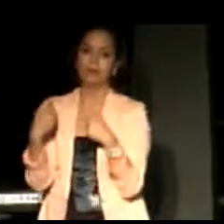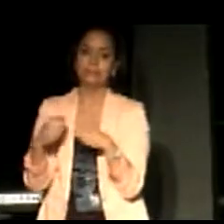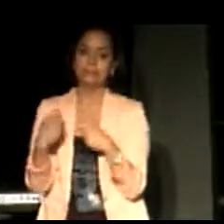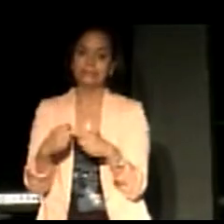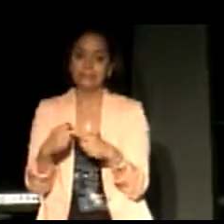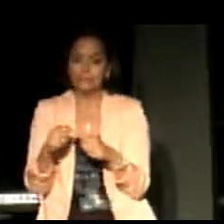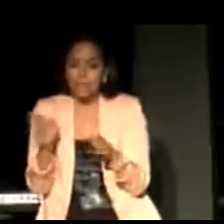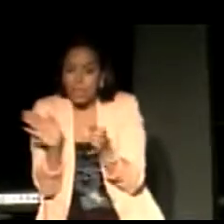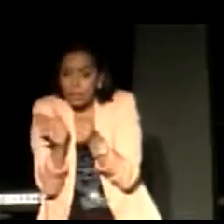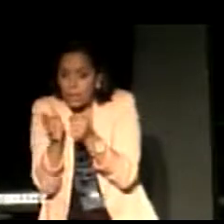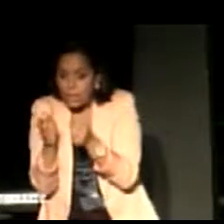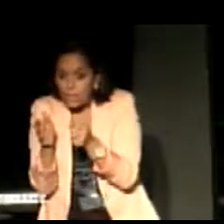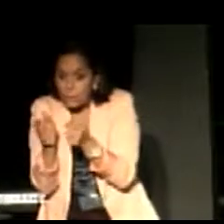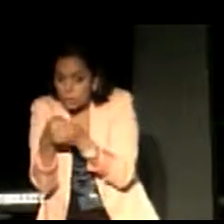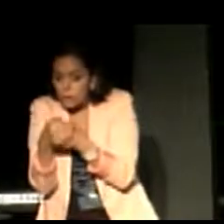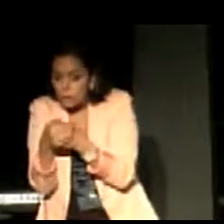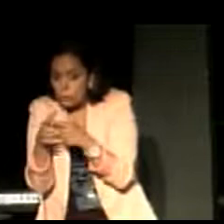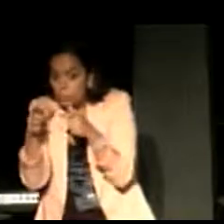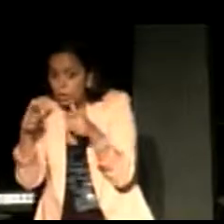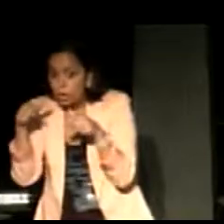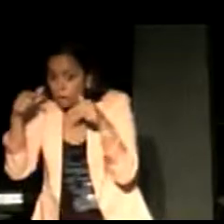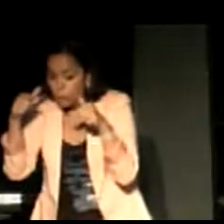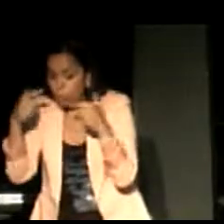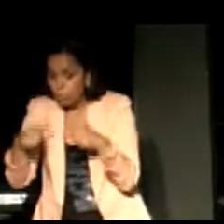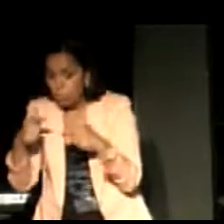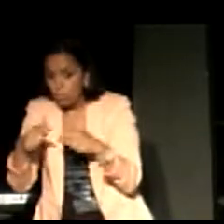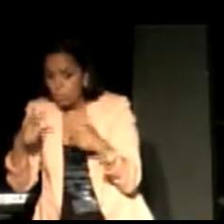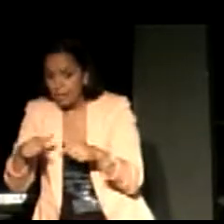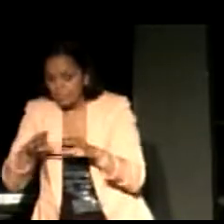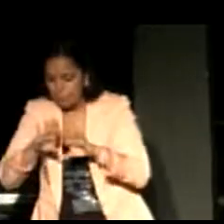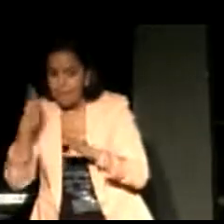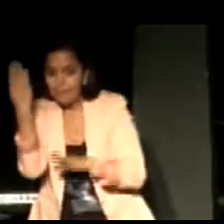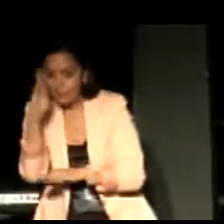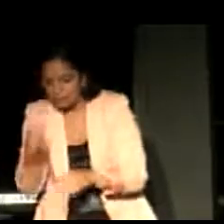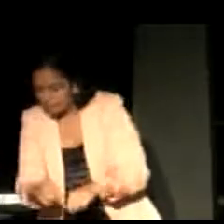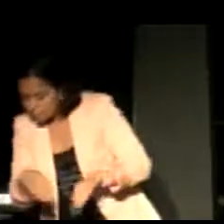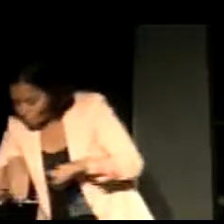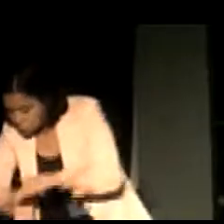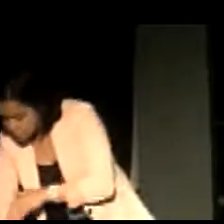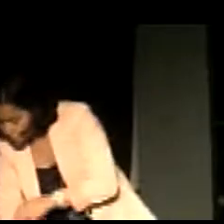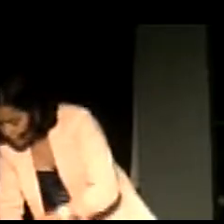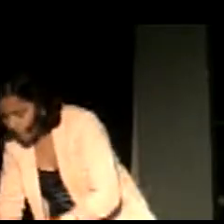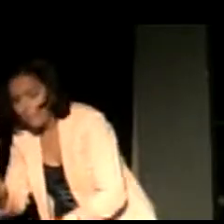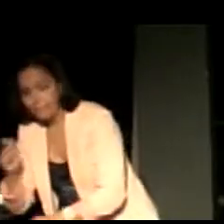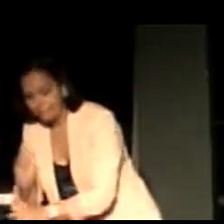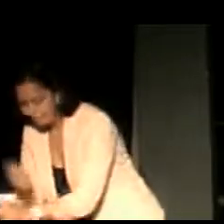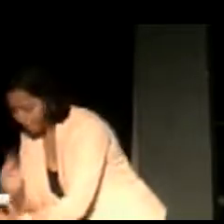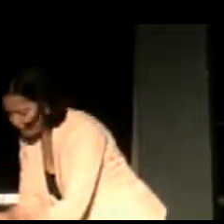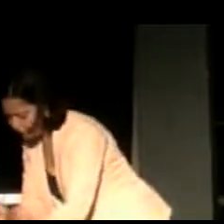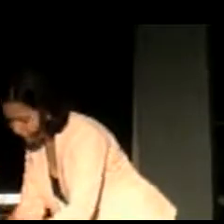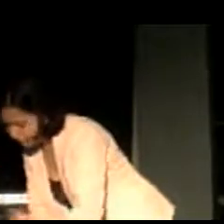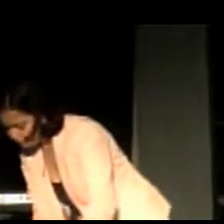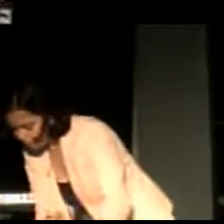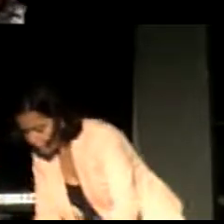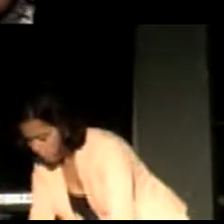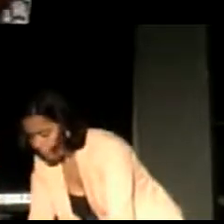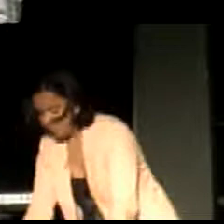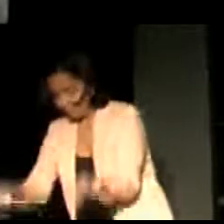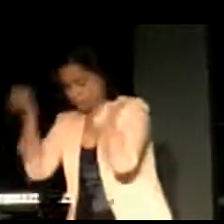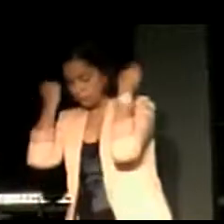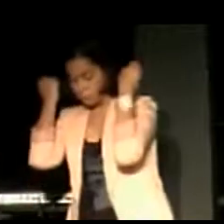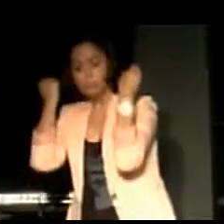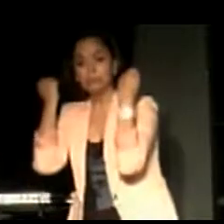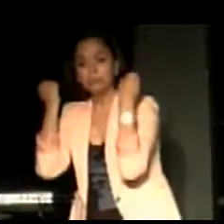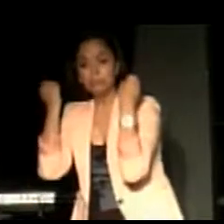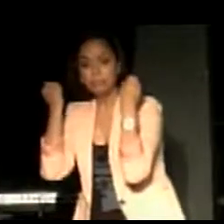algo no assoalho, embaixo do assoalho da sala, levanta as tábuas do assoalho e encontra